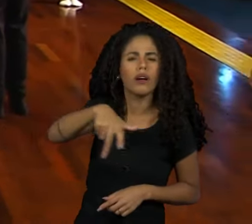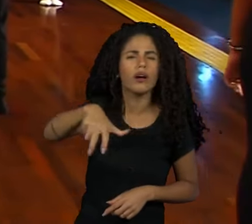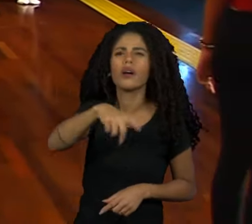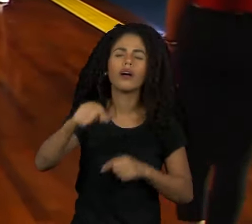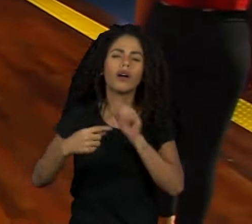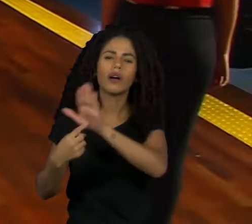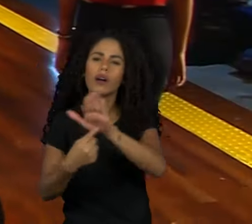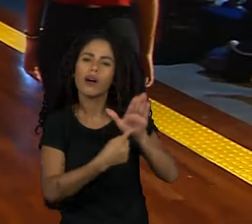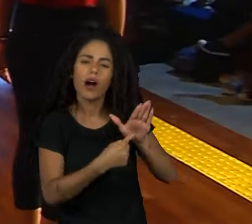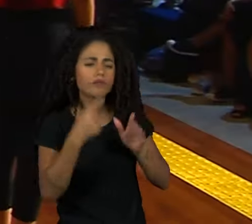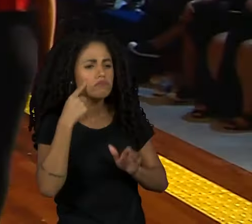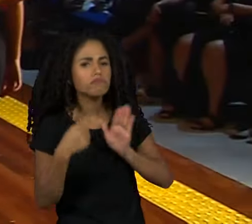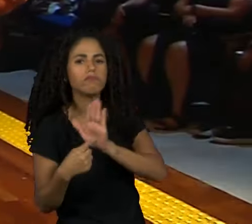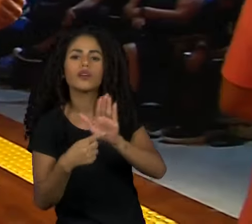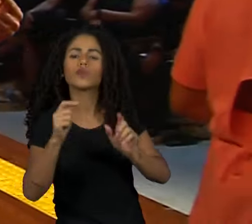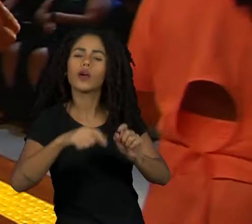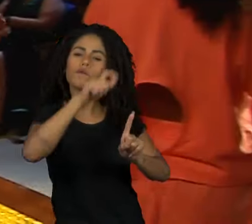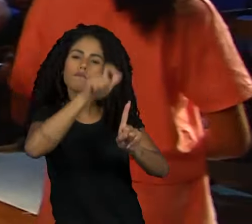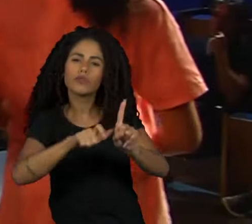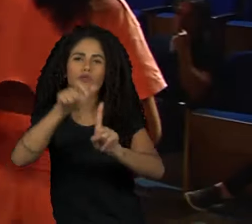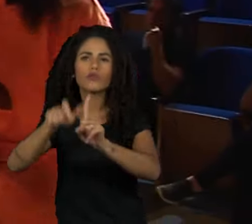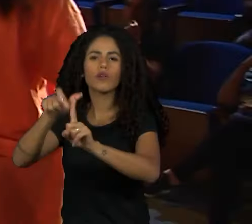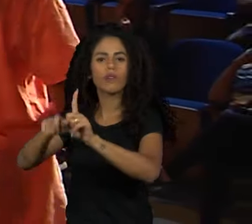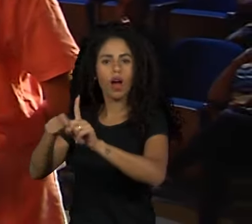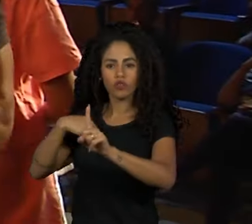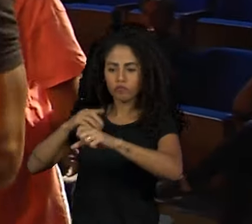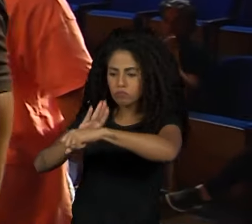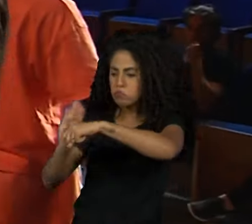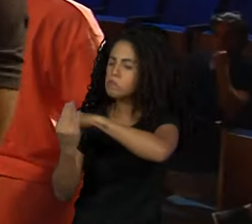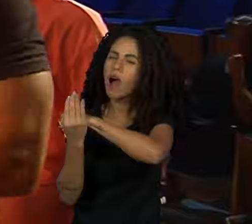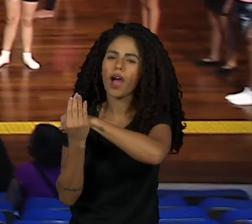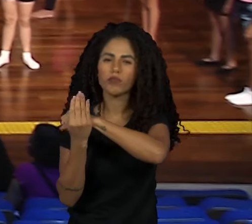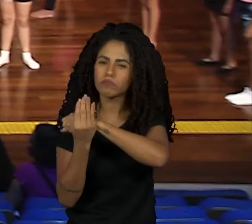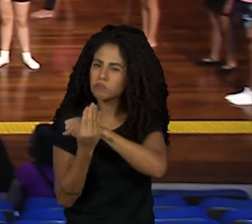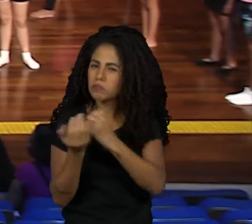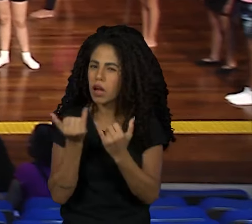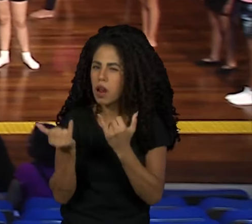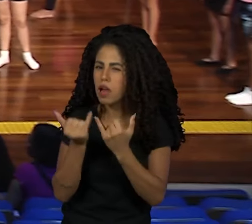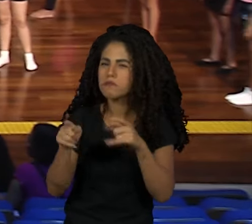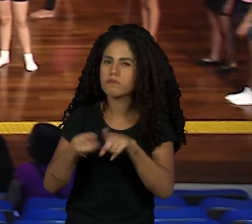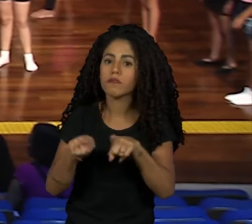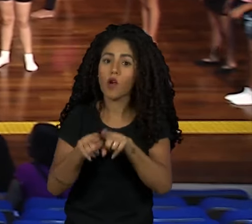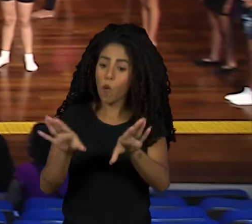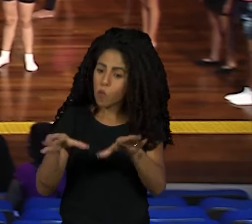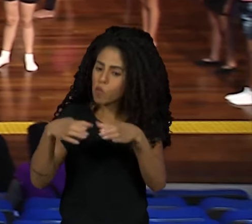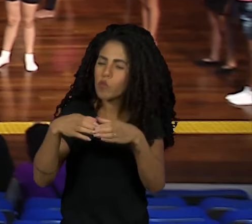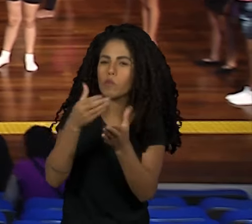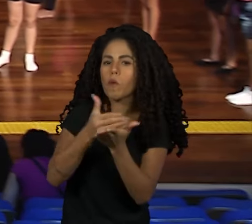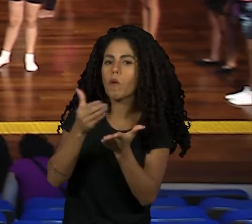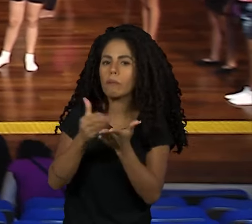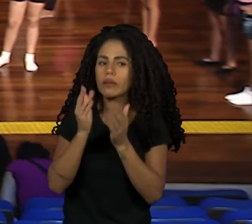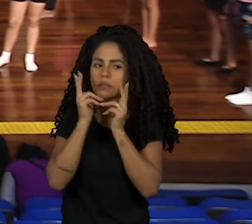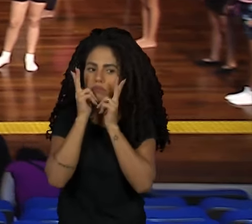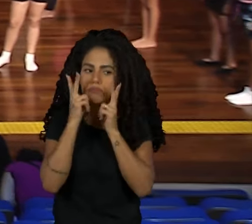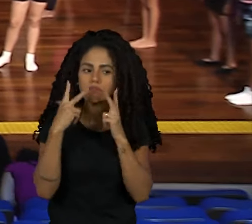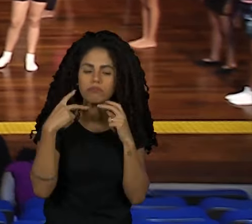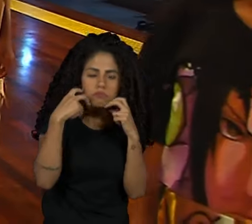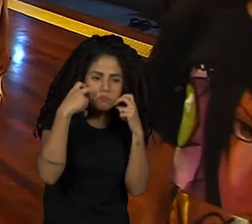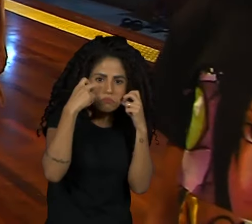primeiro movimento, um personagem com facilidade, uma fila, certo? A turma começa tímida,